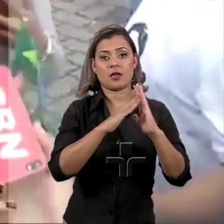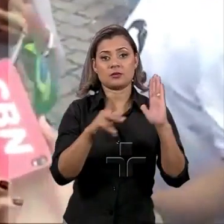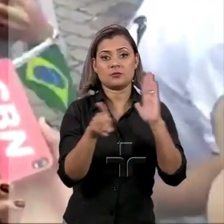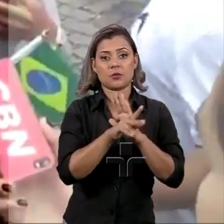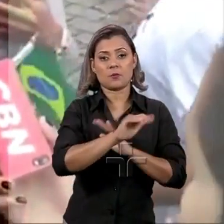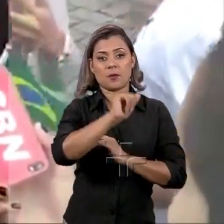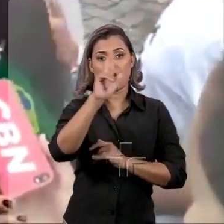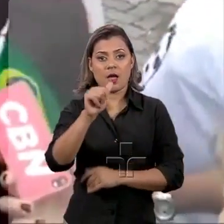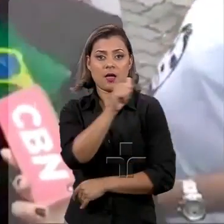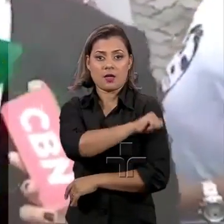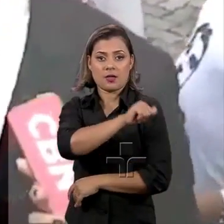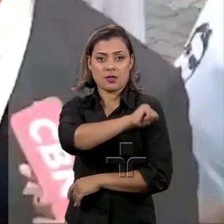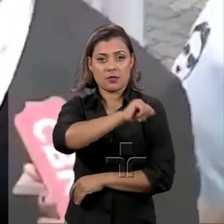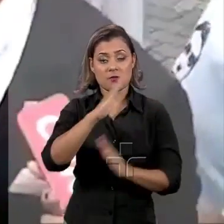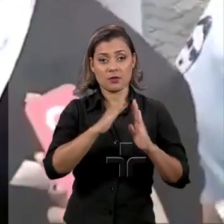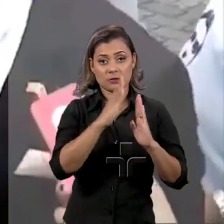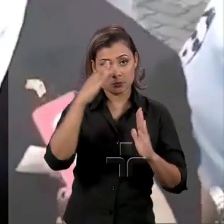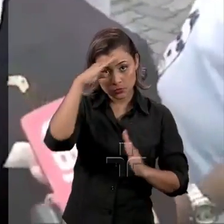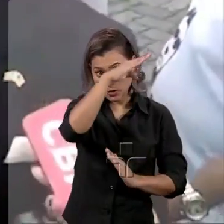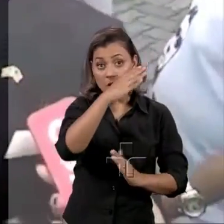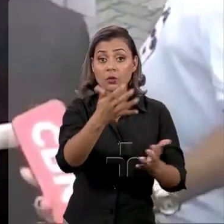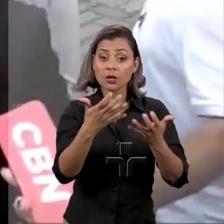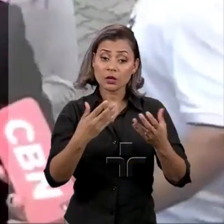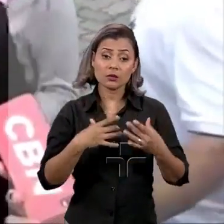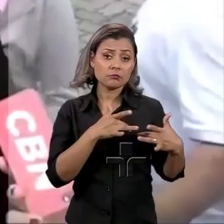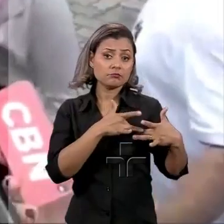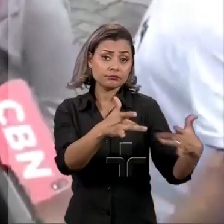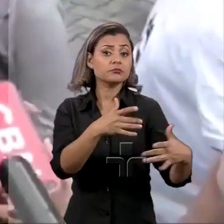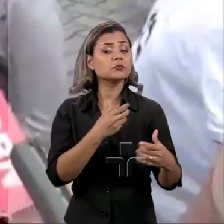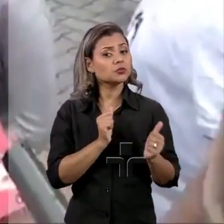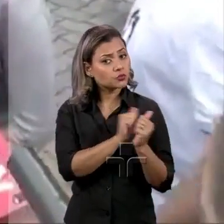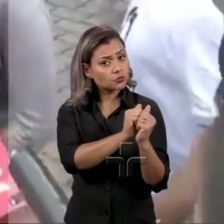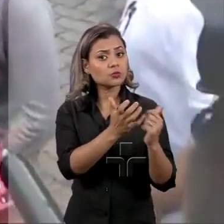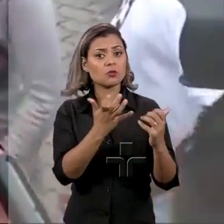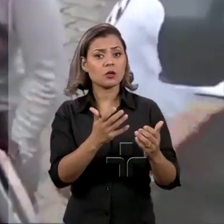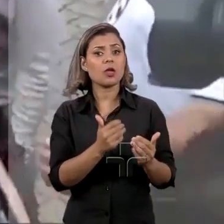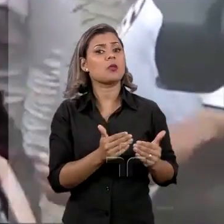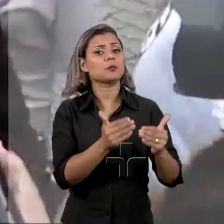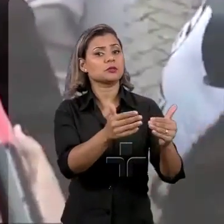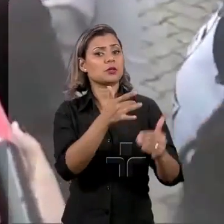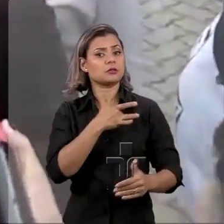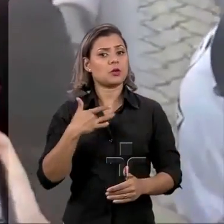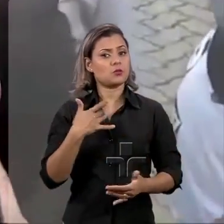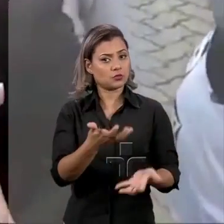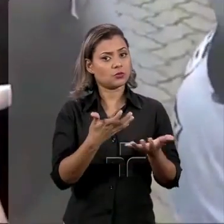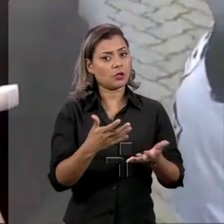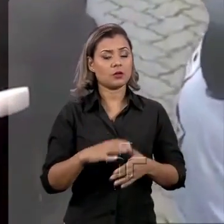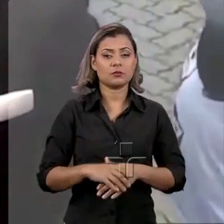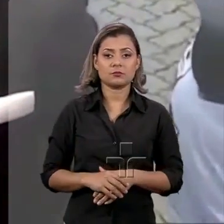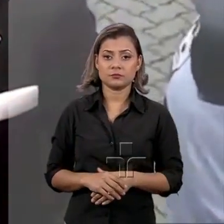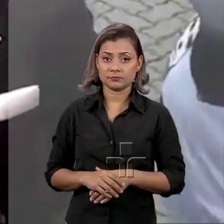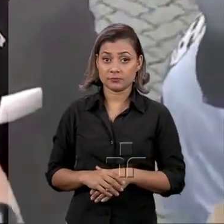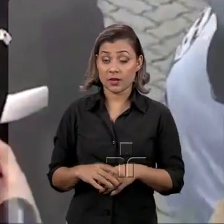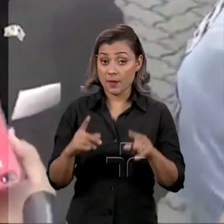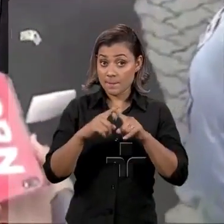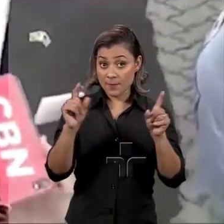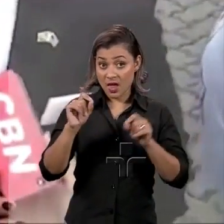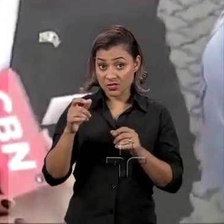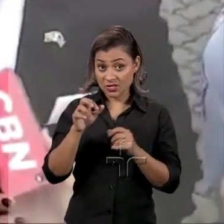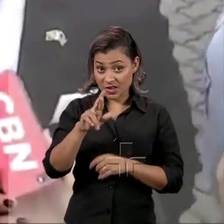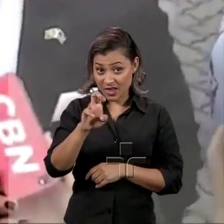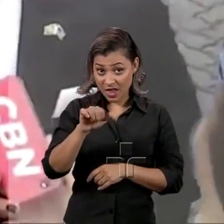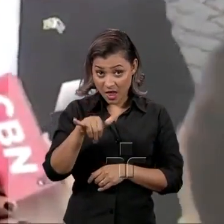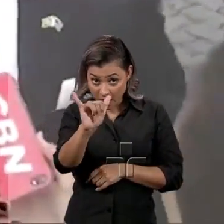da Tijuca. Ele disse que pretendia se oferecer para ocupar o comando do Ministério da Saúde. Porém, Dr. Ray não